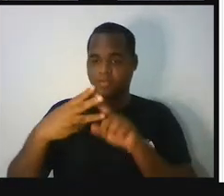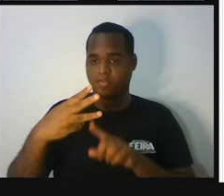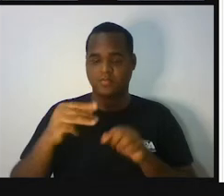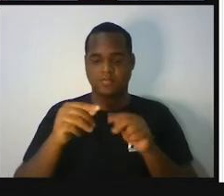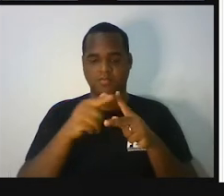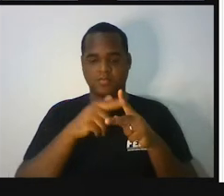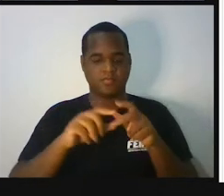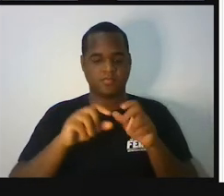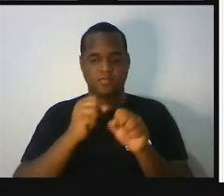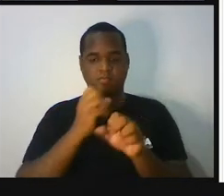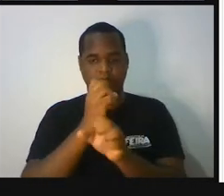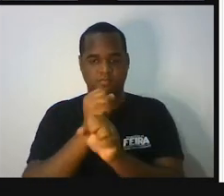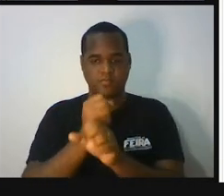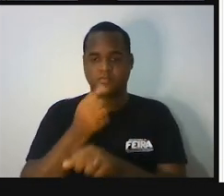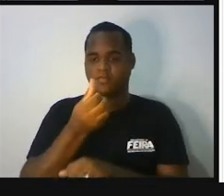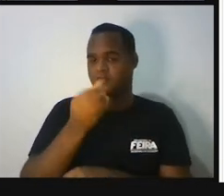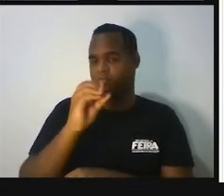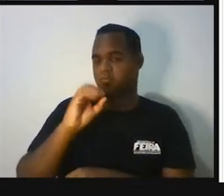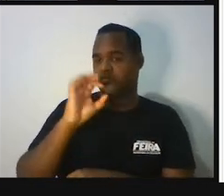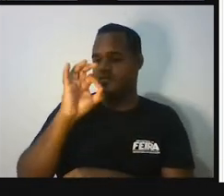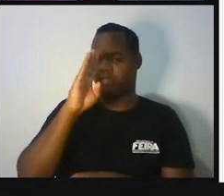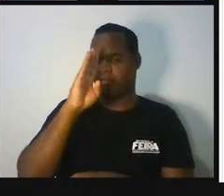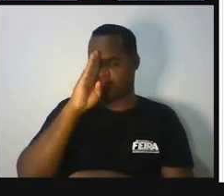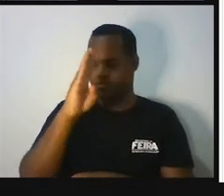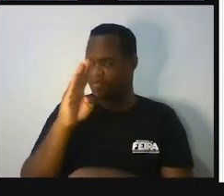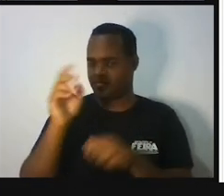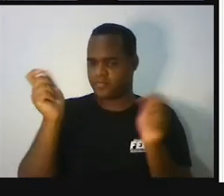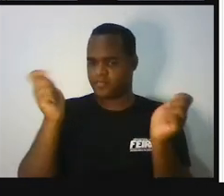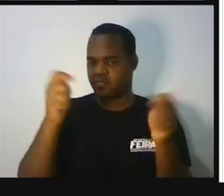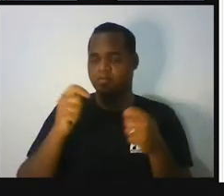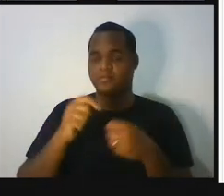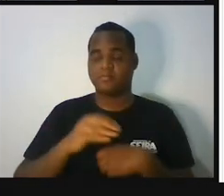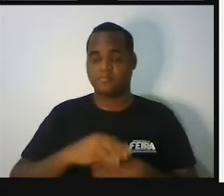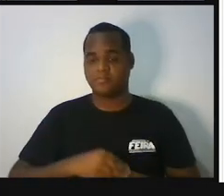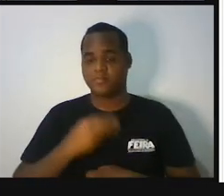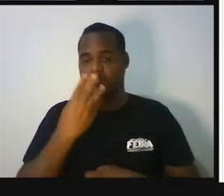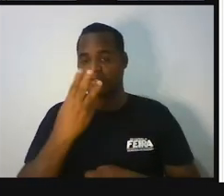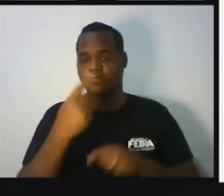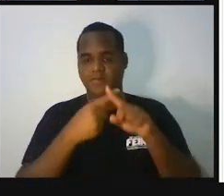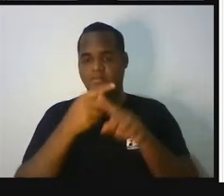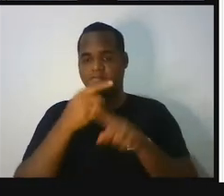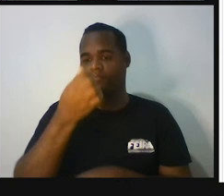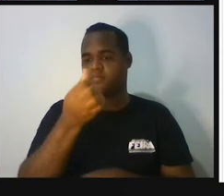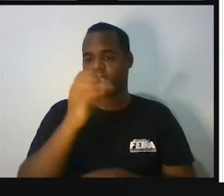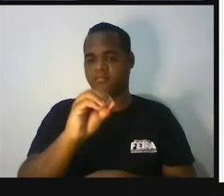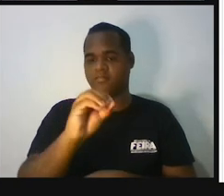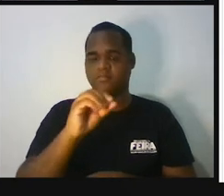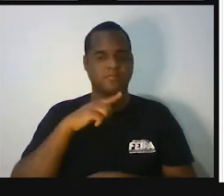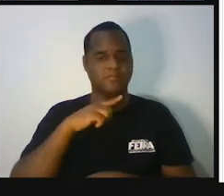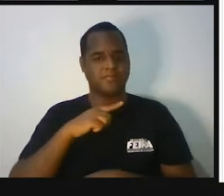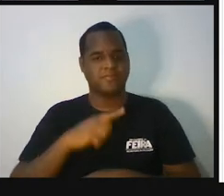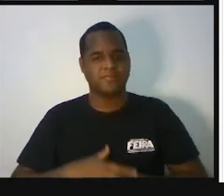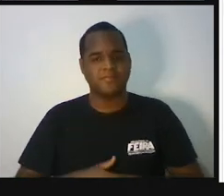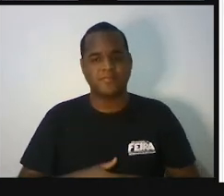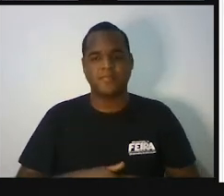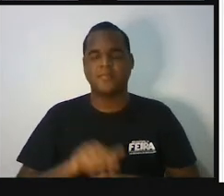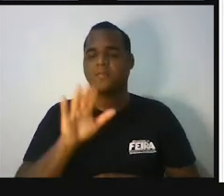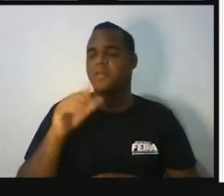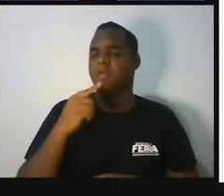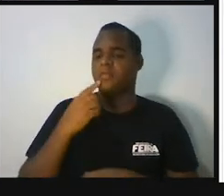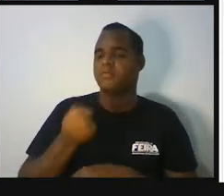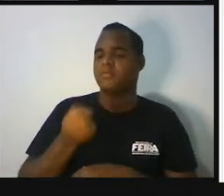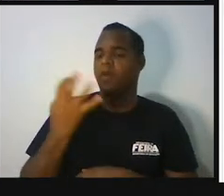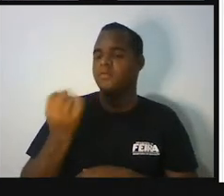medindo 60, você poderia fazer direto 3 vezes 60. Tá? Mas quanto é que dá isso